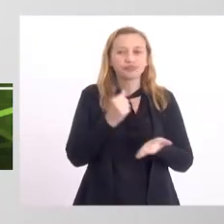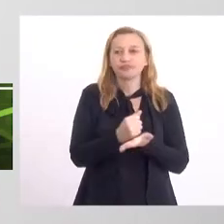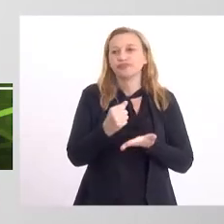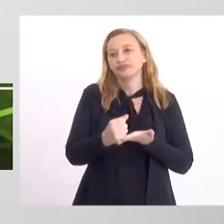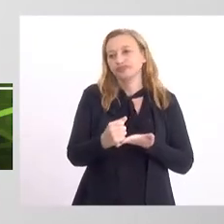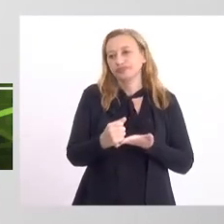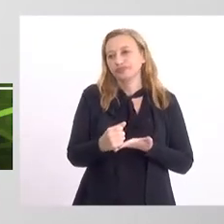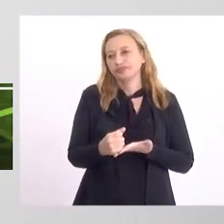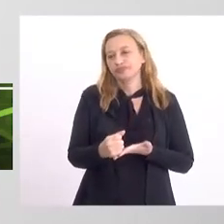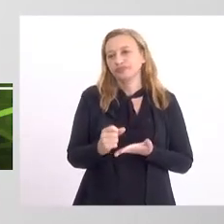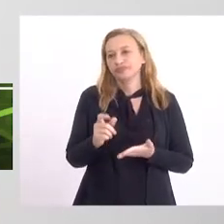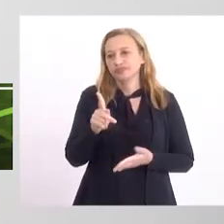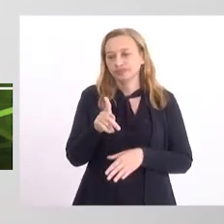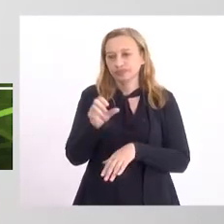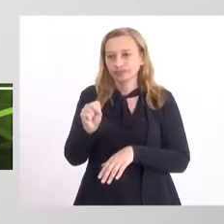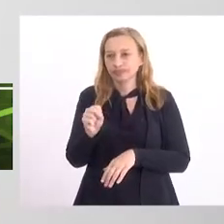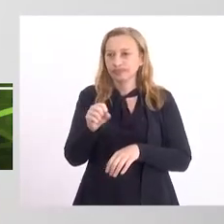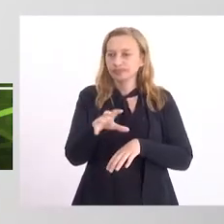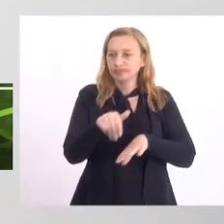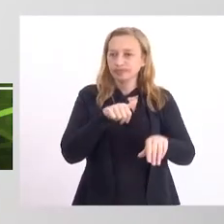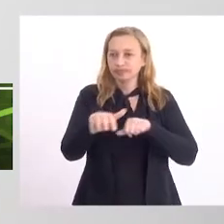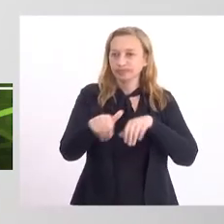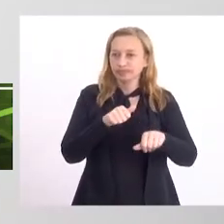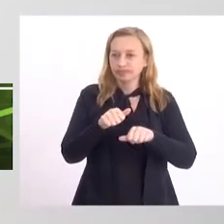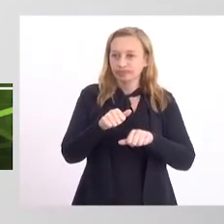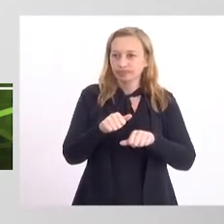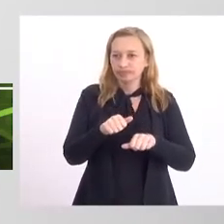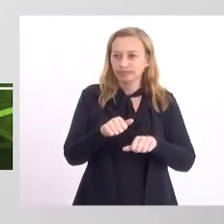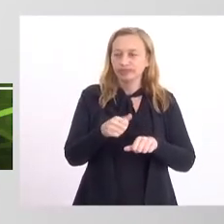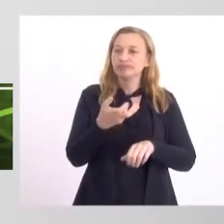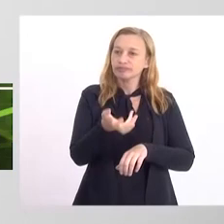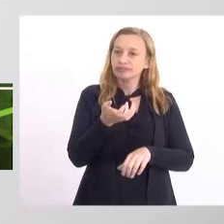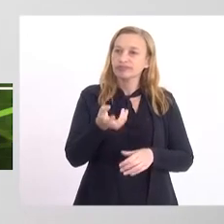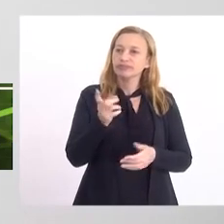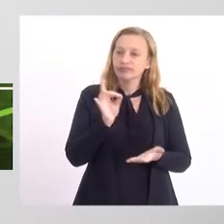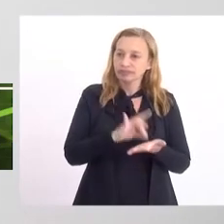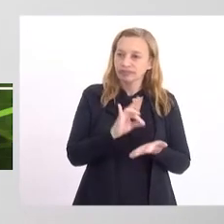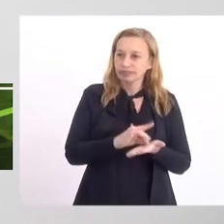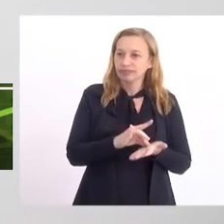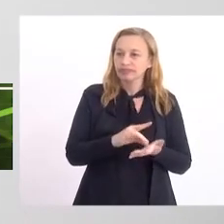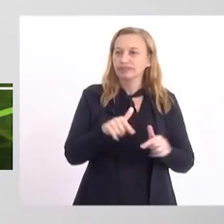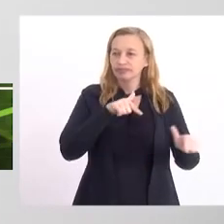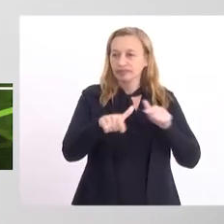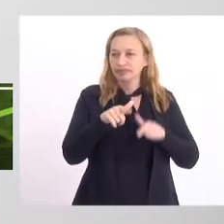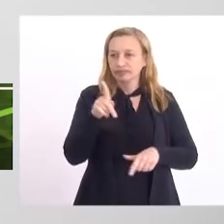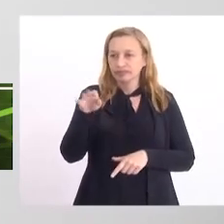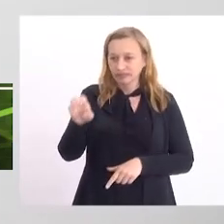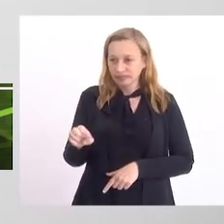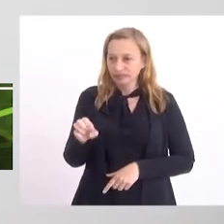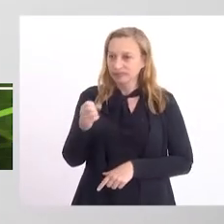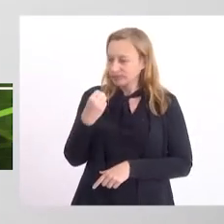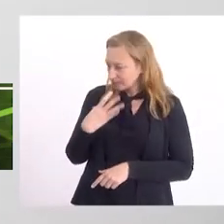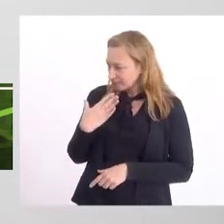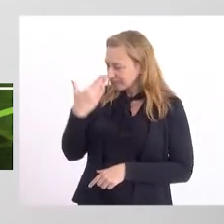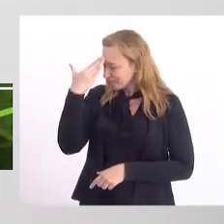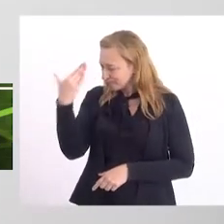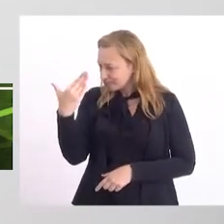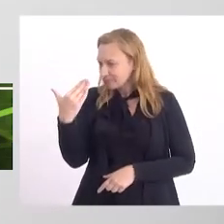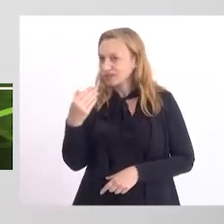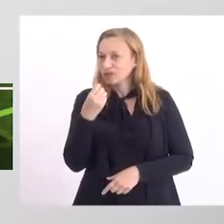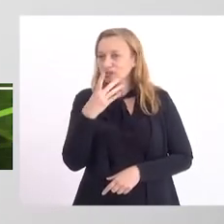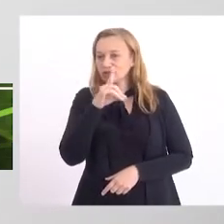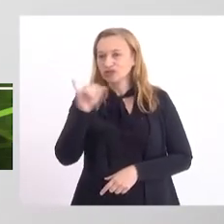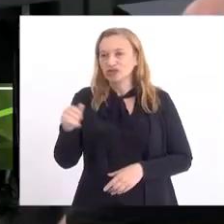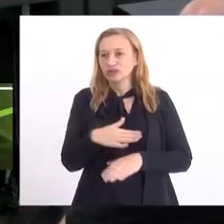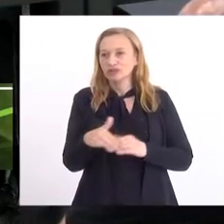contratação após o chamamento das pessoas que querem realmente vir trabalhar o Degazi, tá bom? Obrigada, bom dia